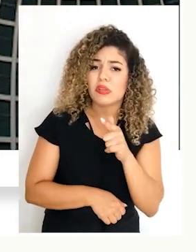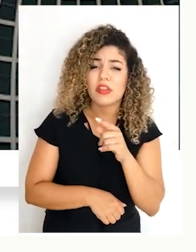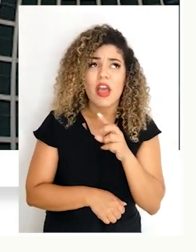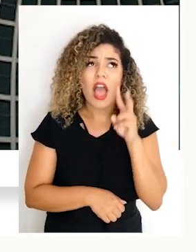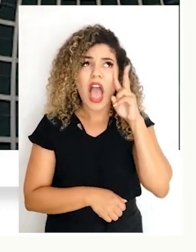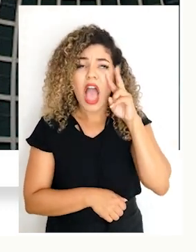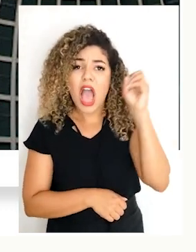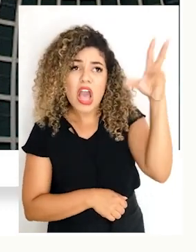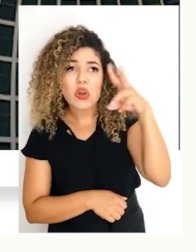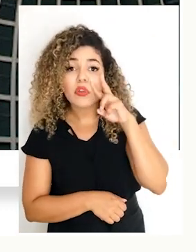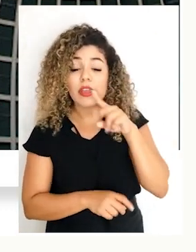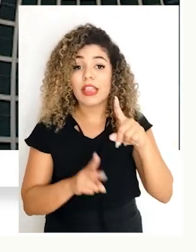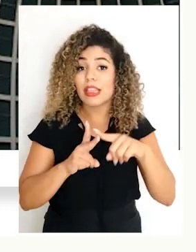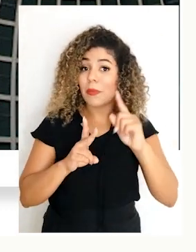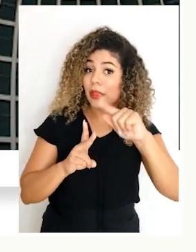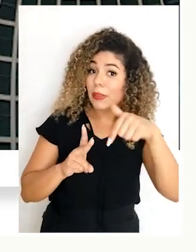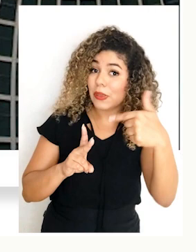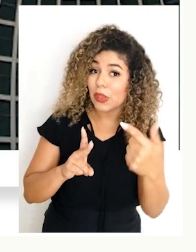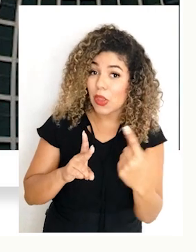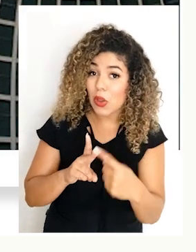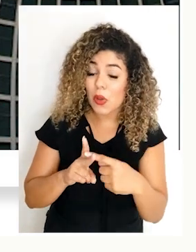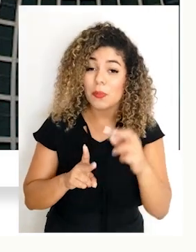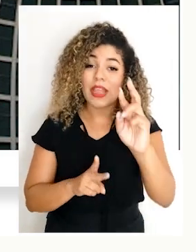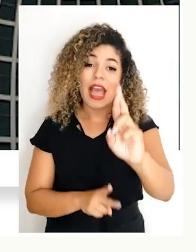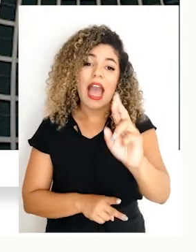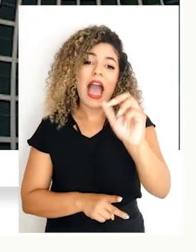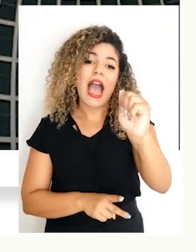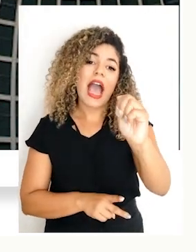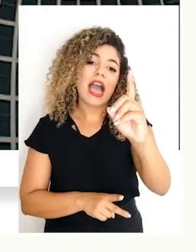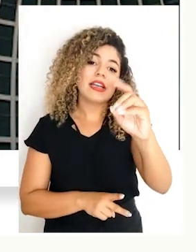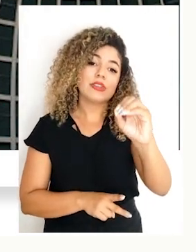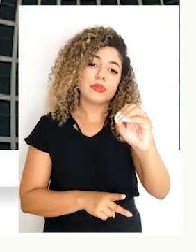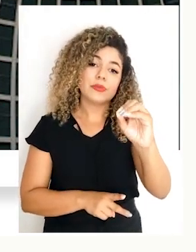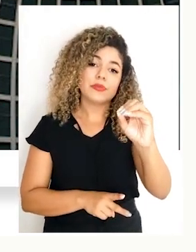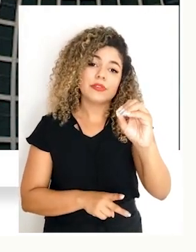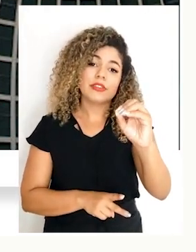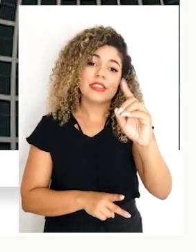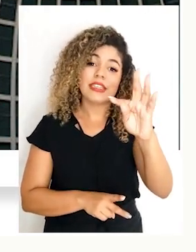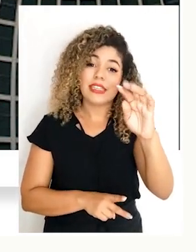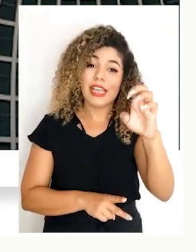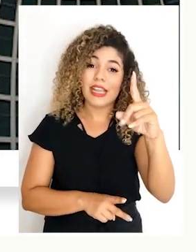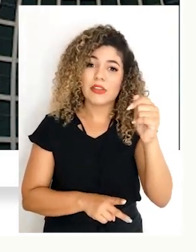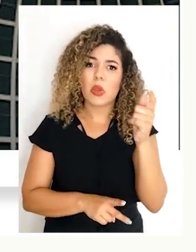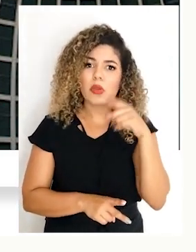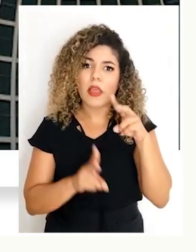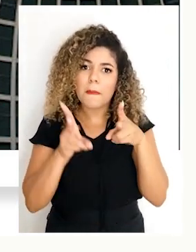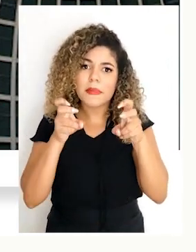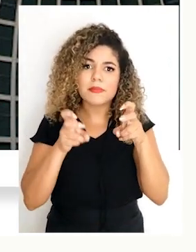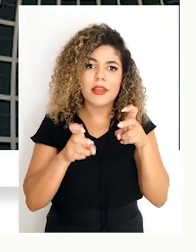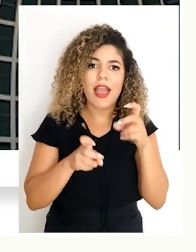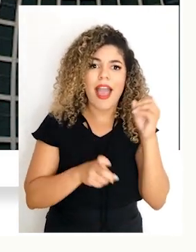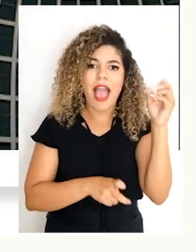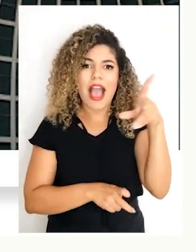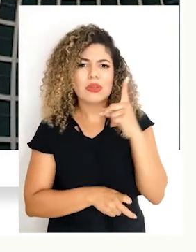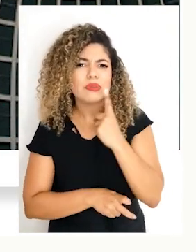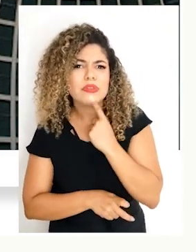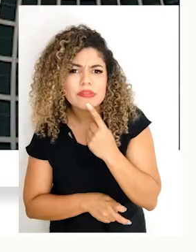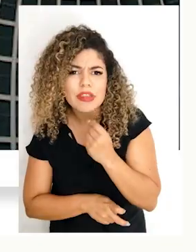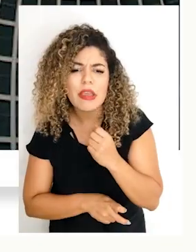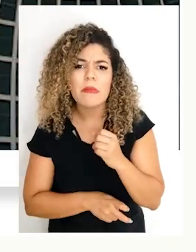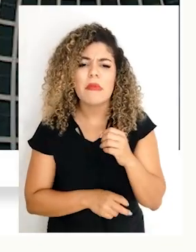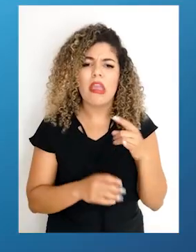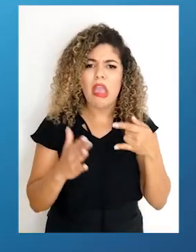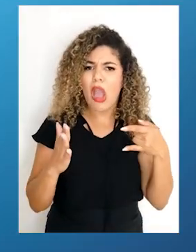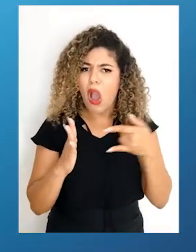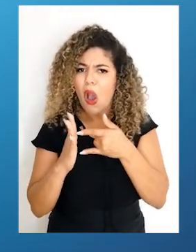radiotelescópios, que são aqueles que captam infravermelho, micro-ondas, outros tipos de ondas eletromagnéticas que não são a